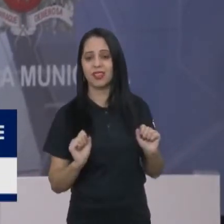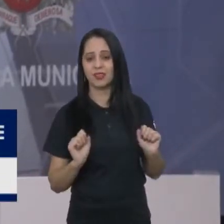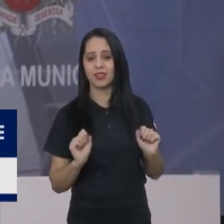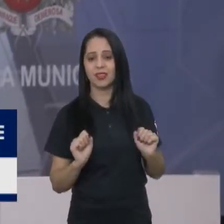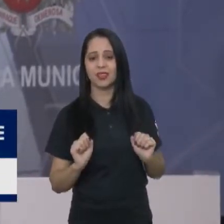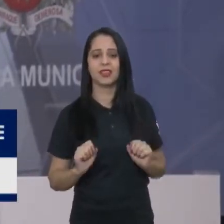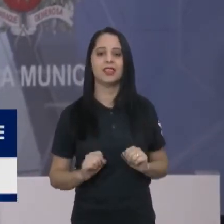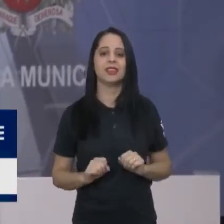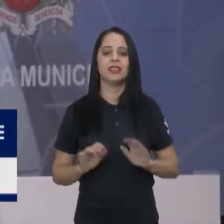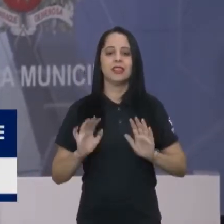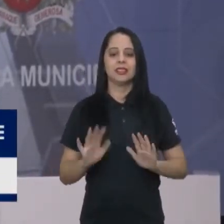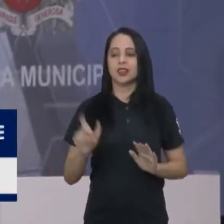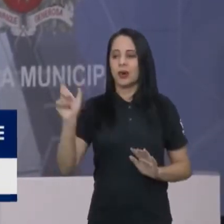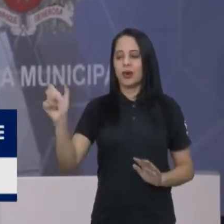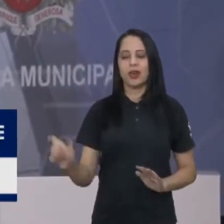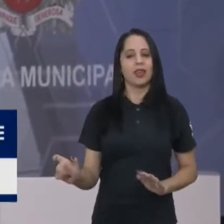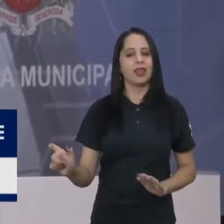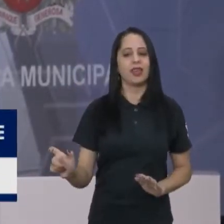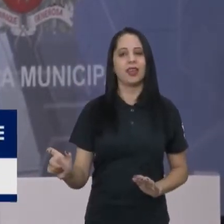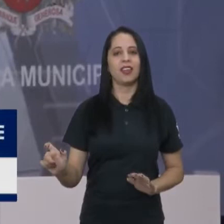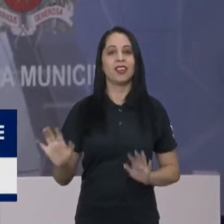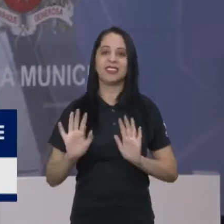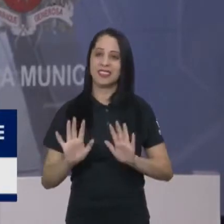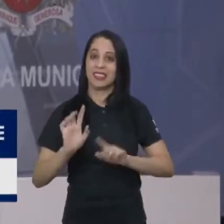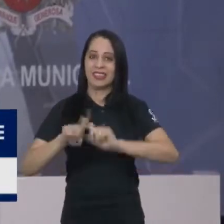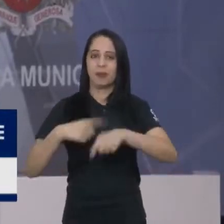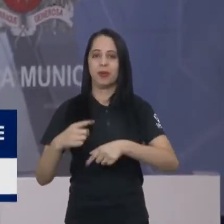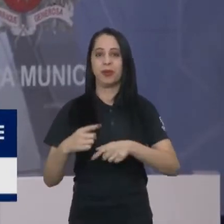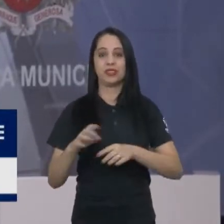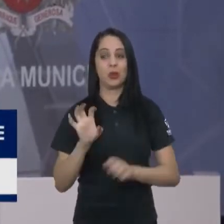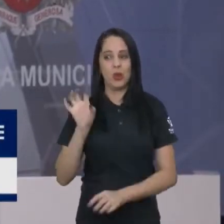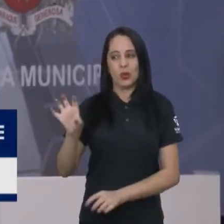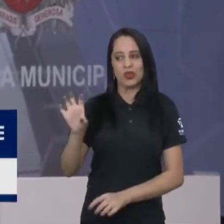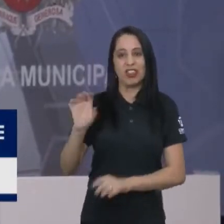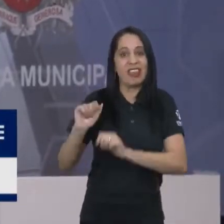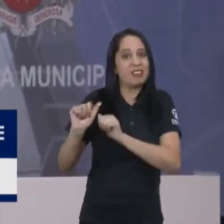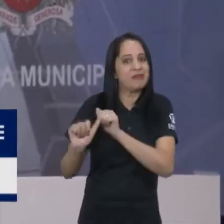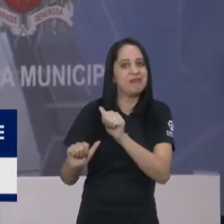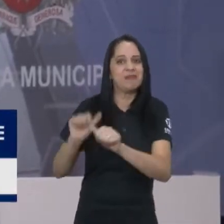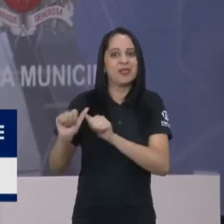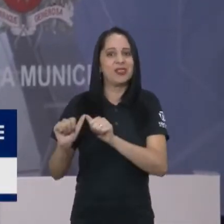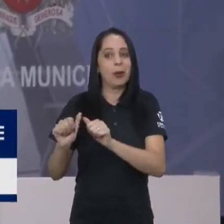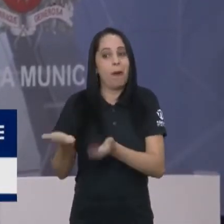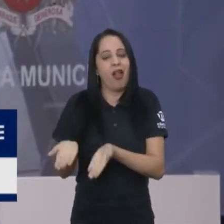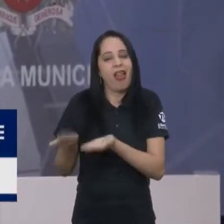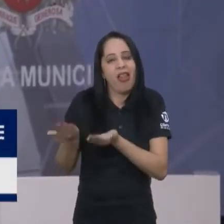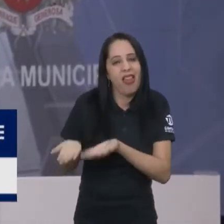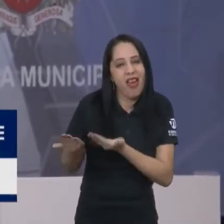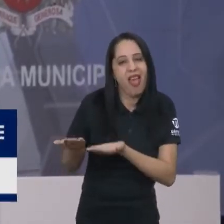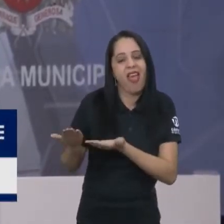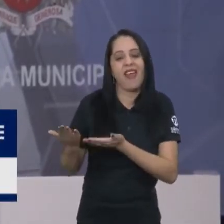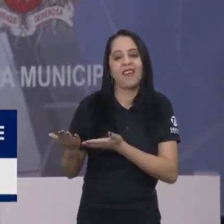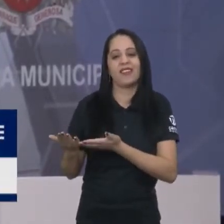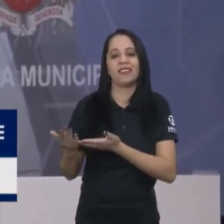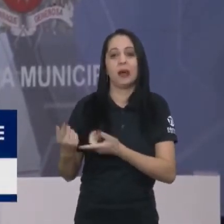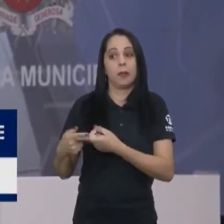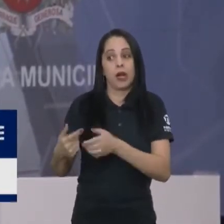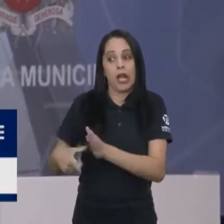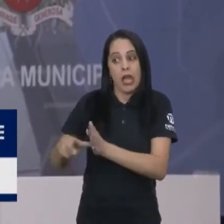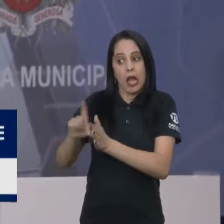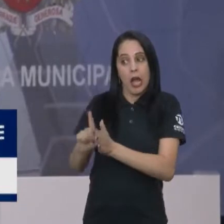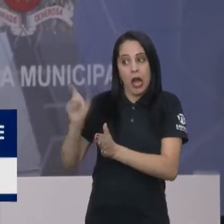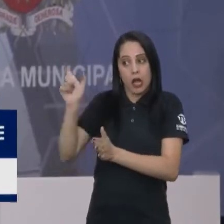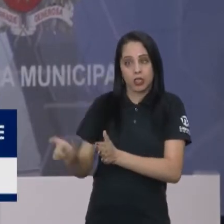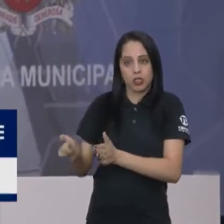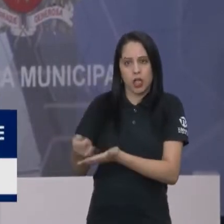certo. E o Ricardo, gente, foi se soltando. Ele foi se soltando. Então, aquele Ricardo, que na verdade era quase um